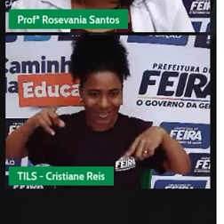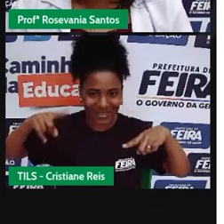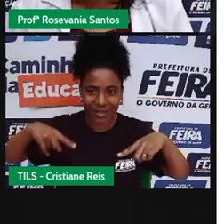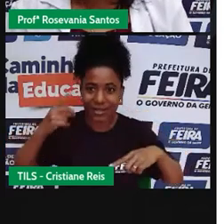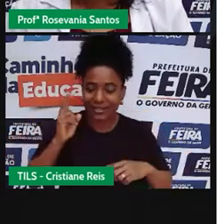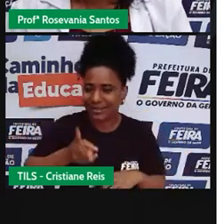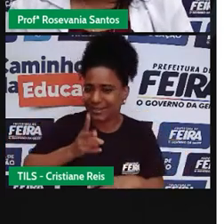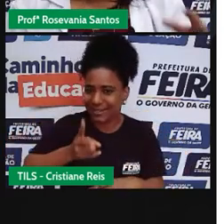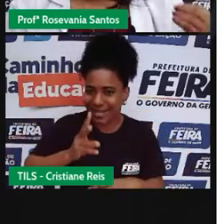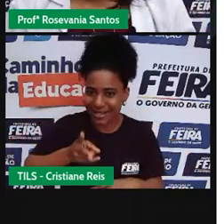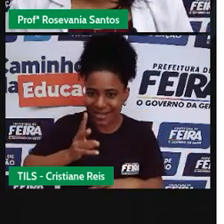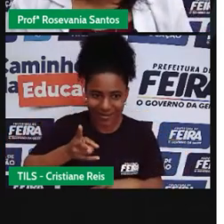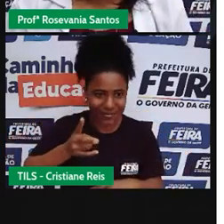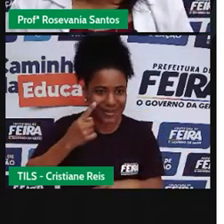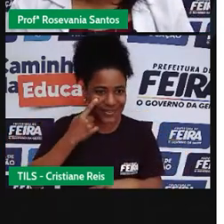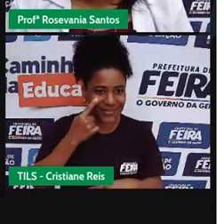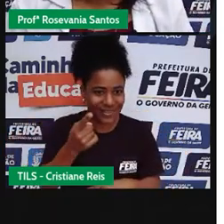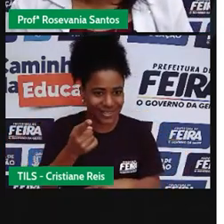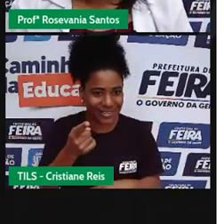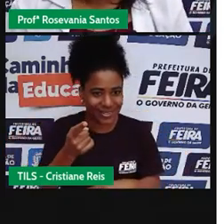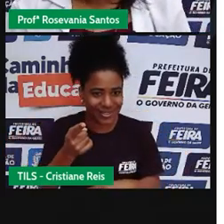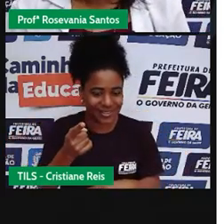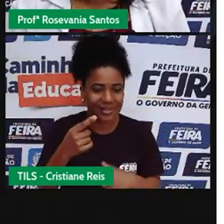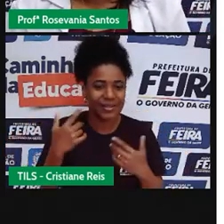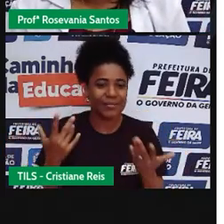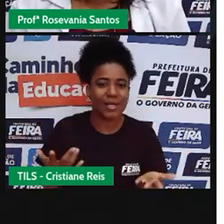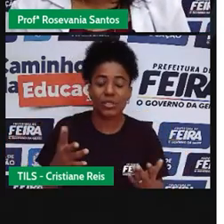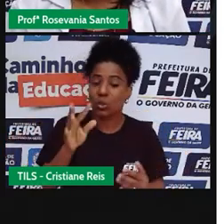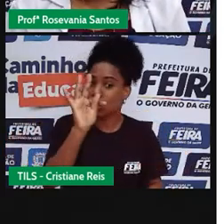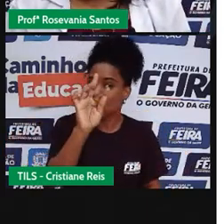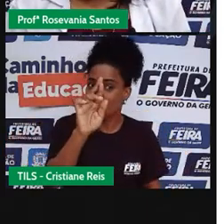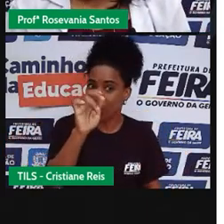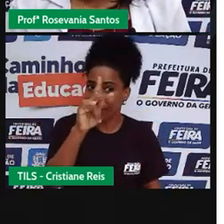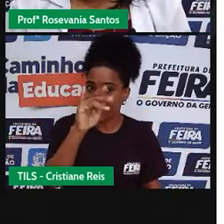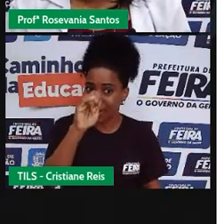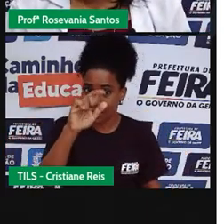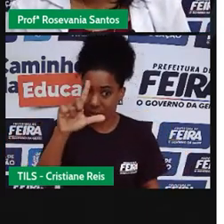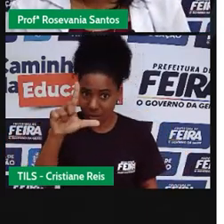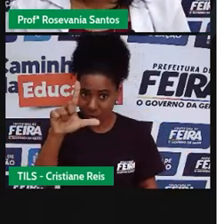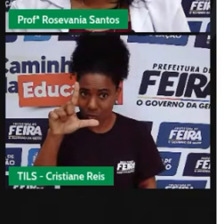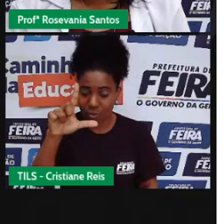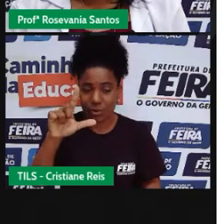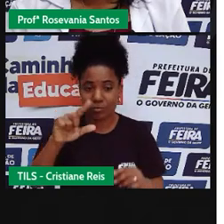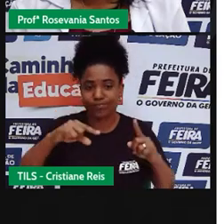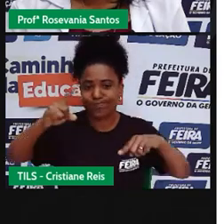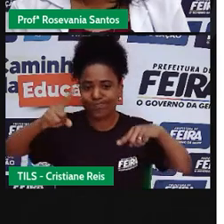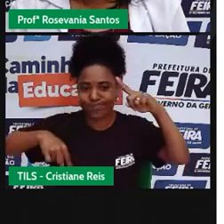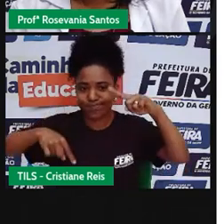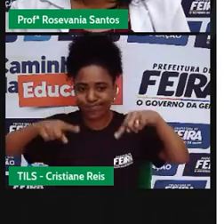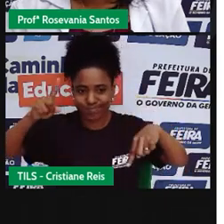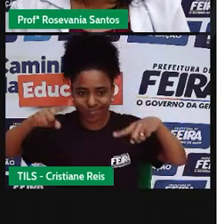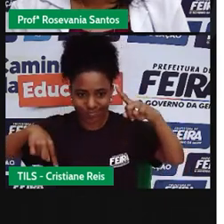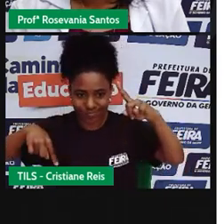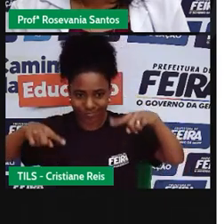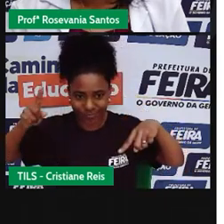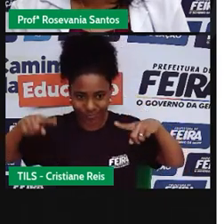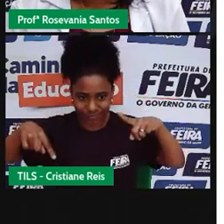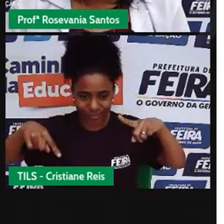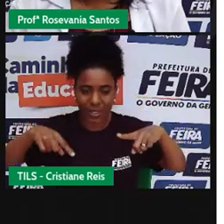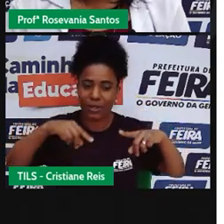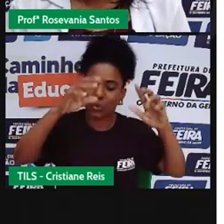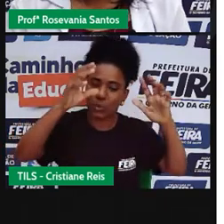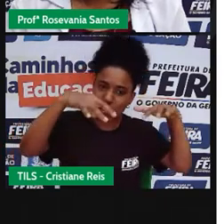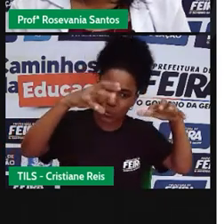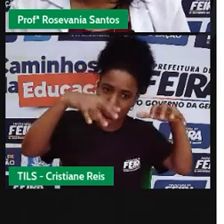no clima tropical? Mas aí, quando eu chego no clima subtropical, eu tenho uma regularidade das chuvas,